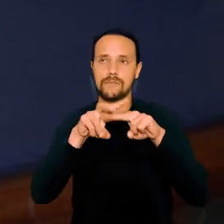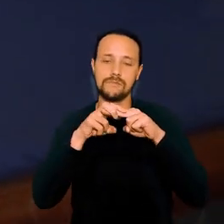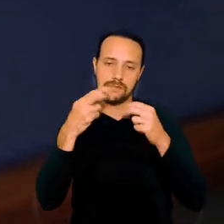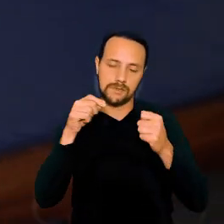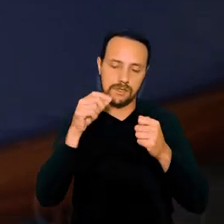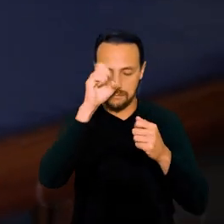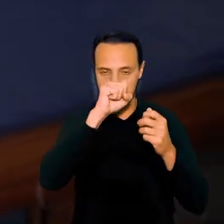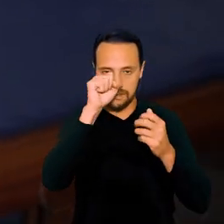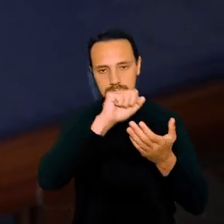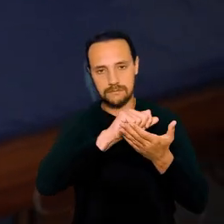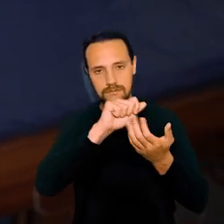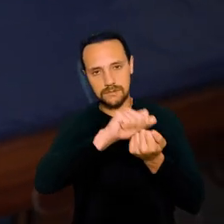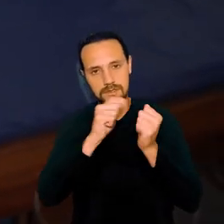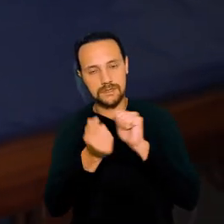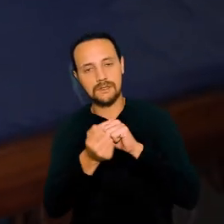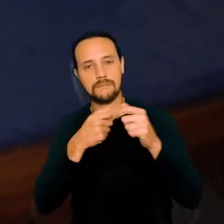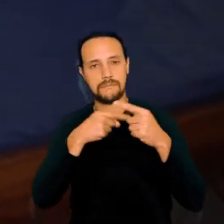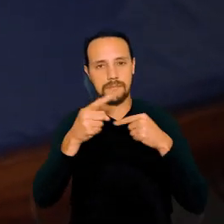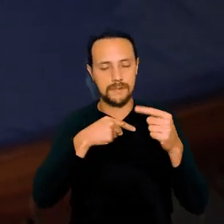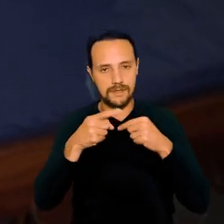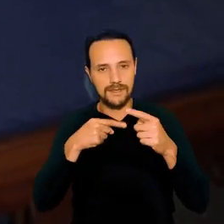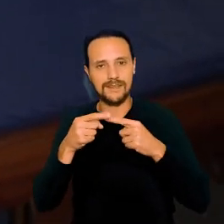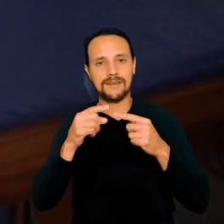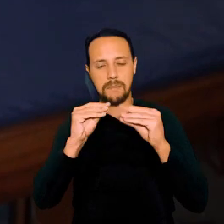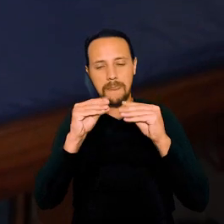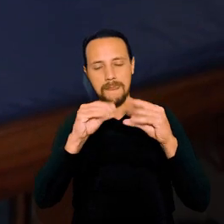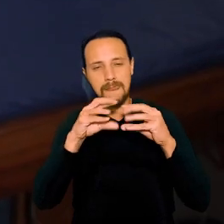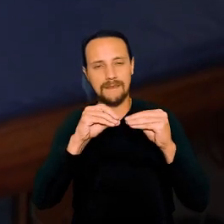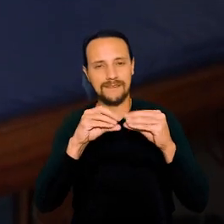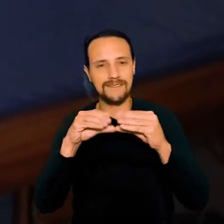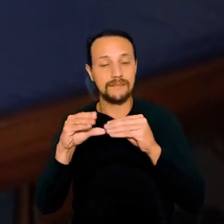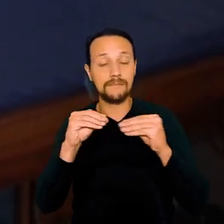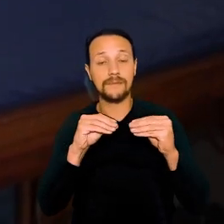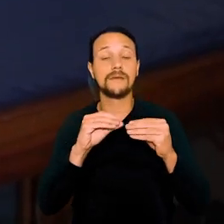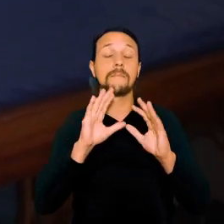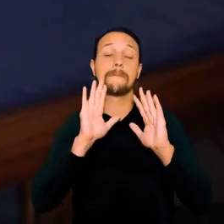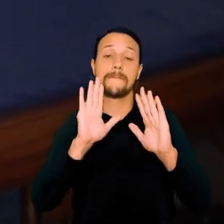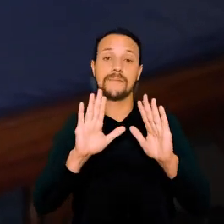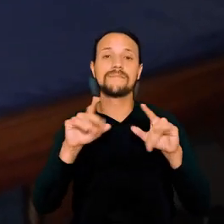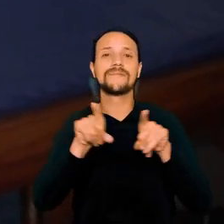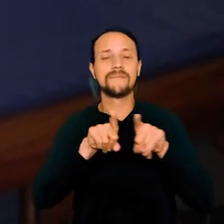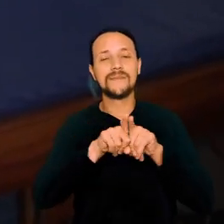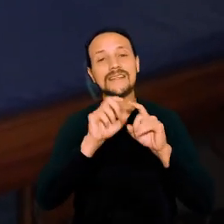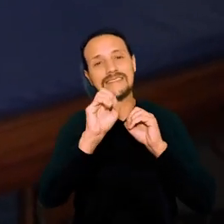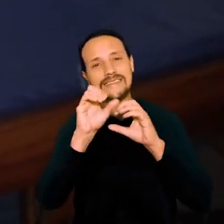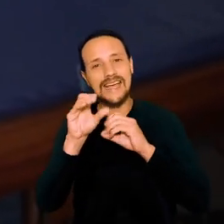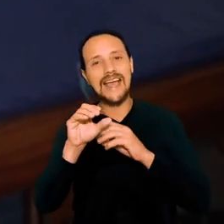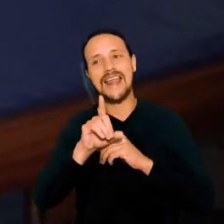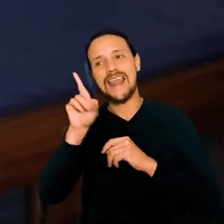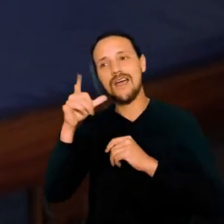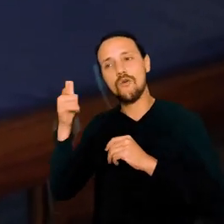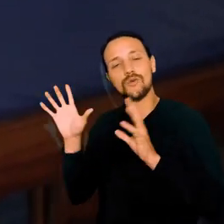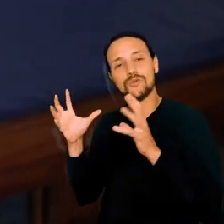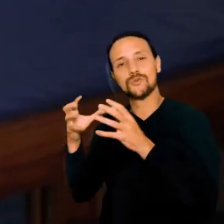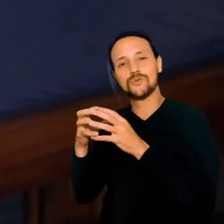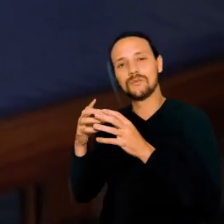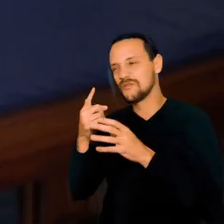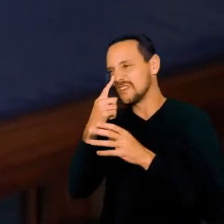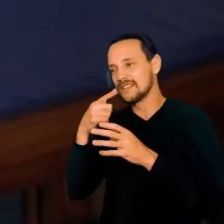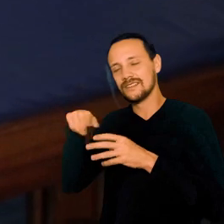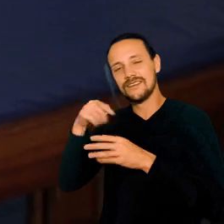trabalhar junto e junto com esses exercícios nós fomos resgatando. Então a gente começou assim a ver um brilho voltando, né? A gente